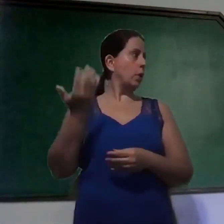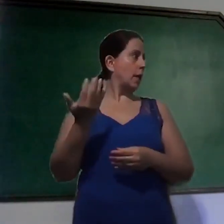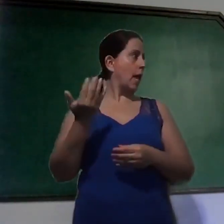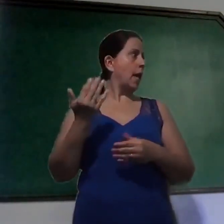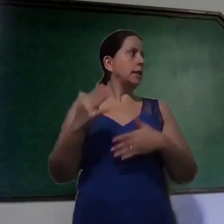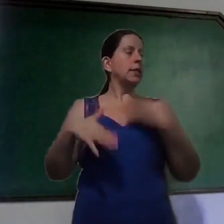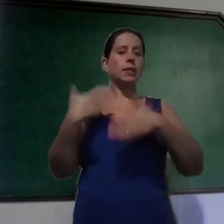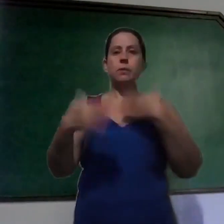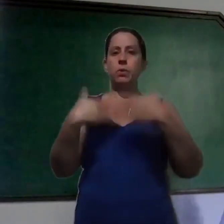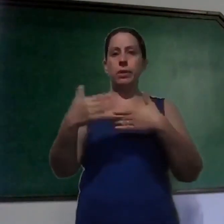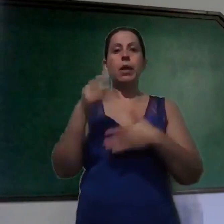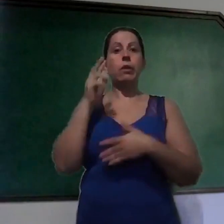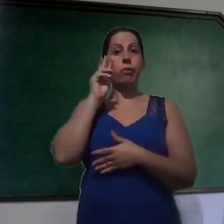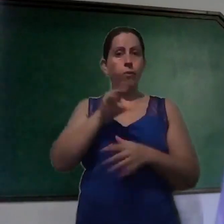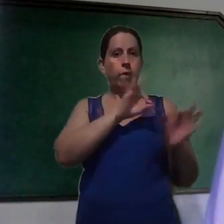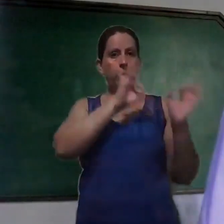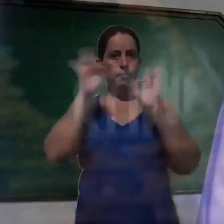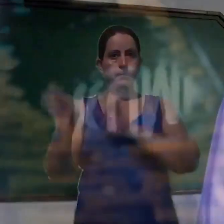vídeo.